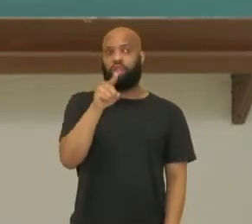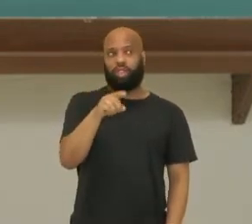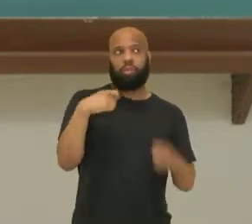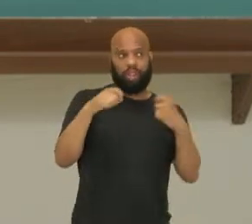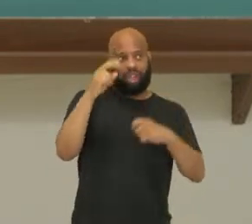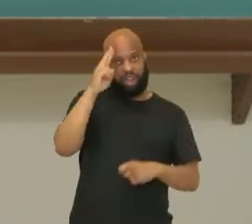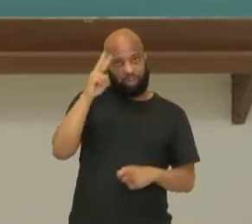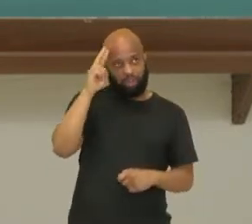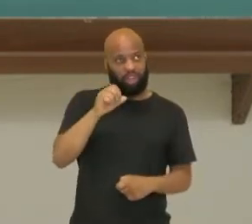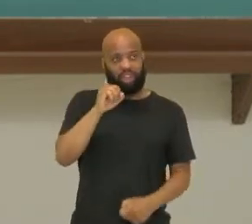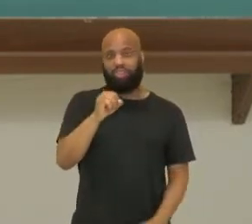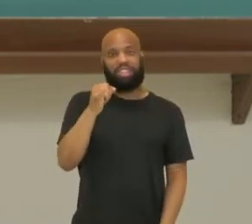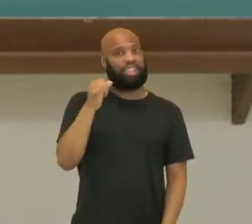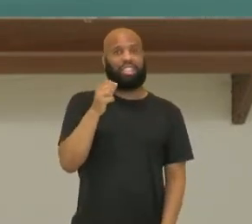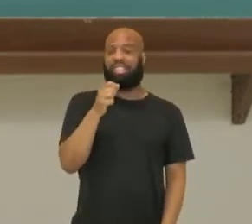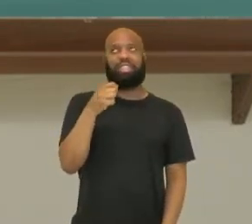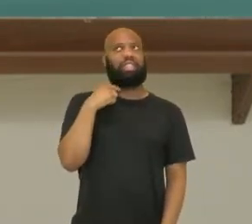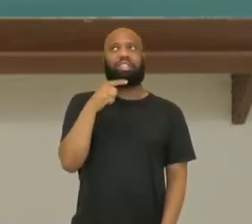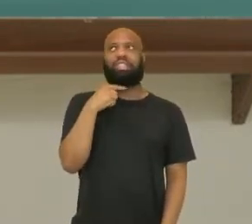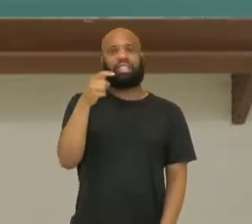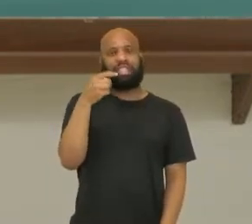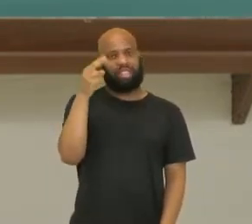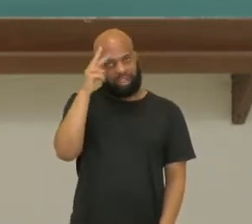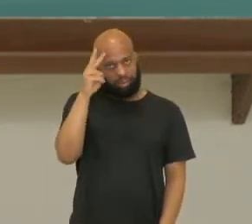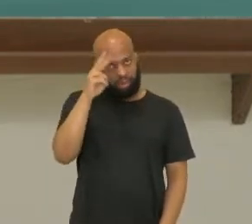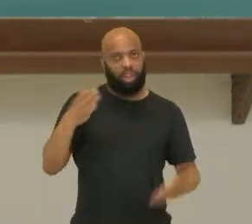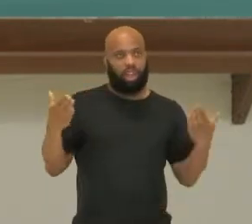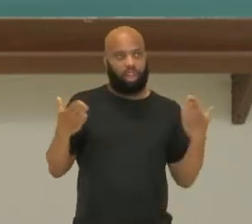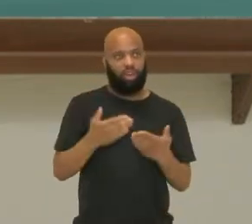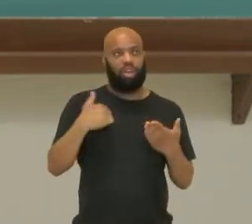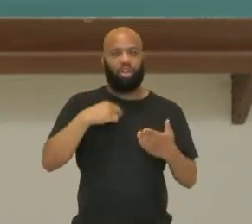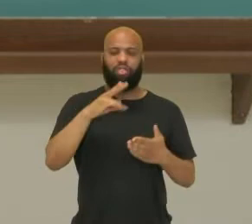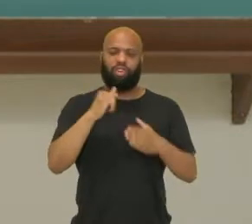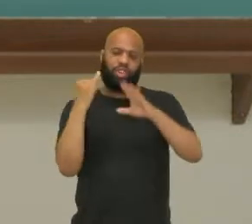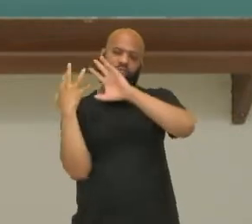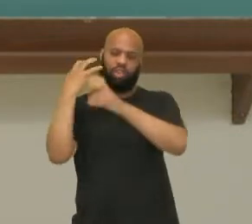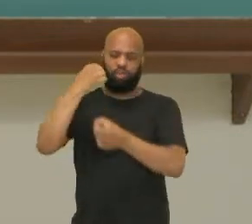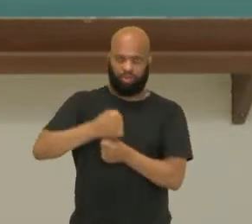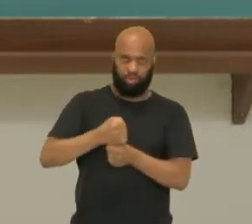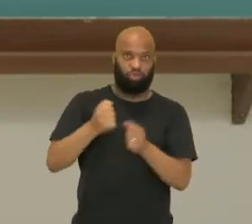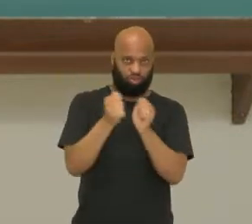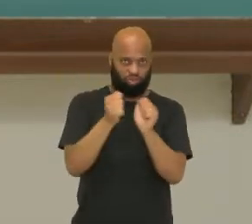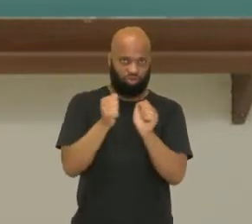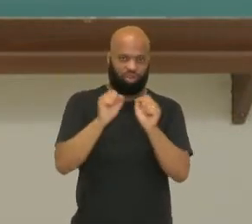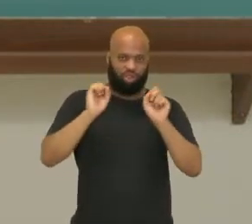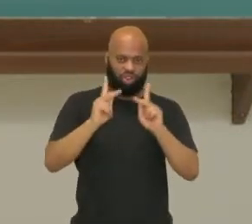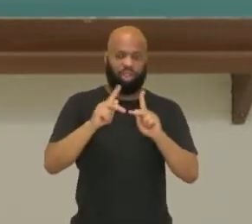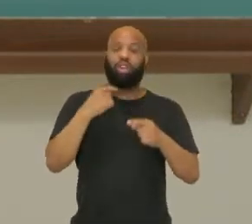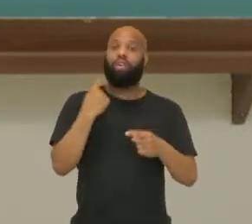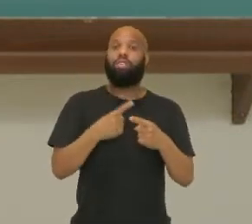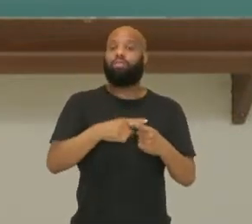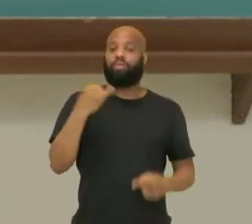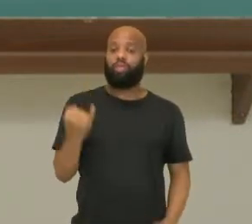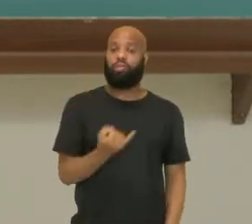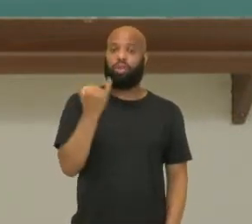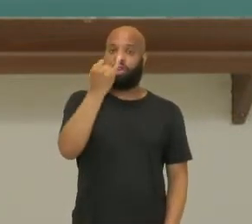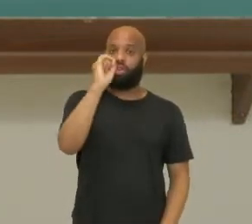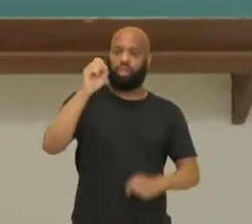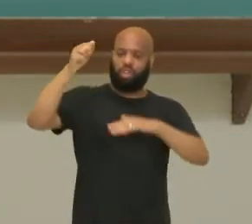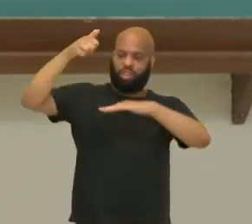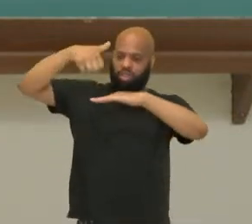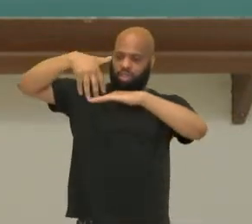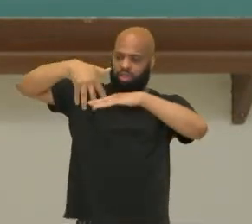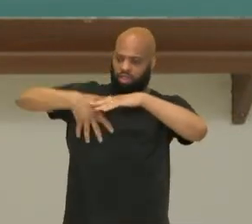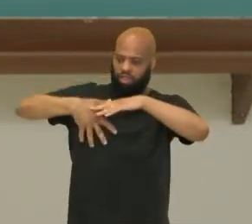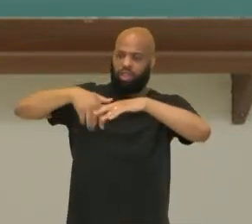lembrar, né? Se você não lembra, pessoal, agora eu vou retomar com você. Ei, lembre-se que a refração da luz